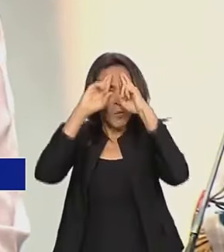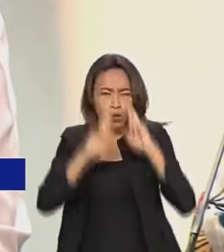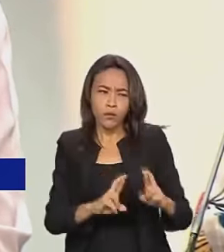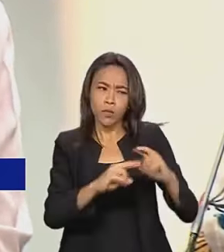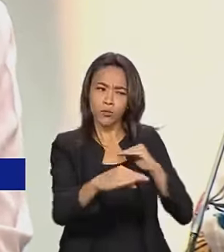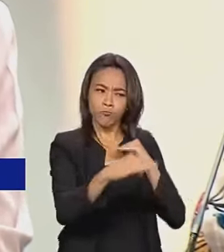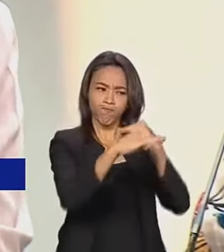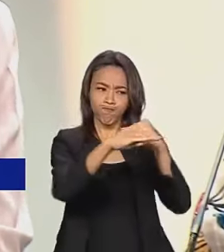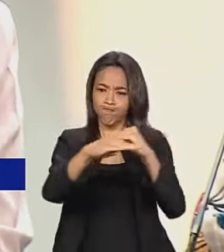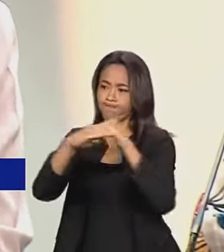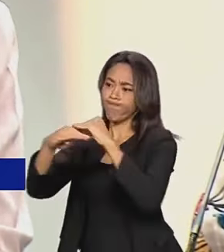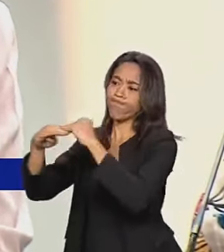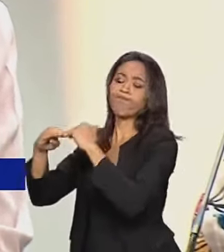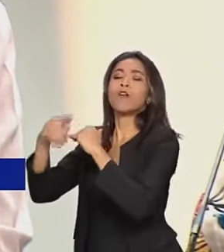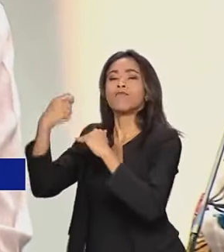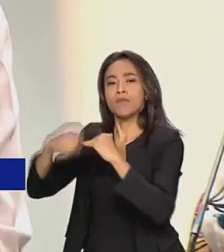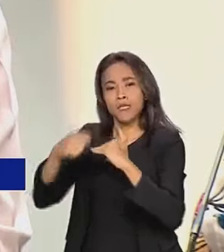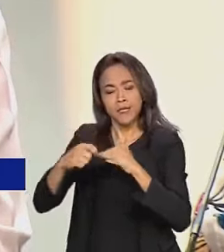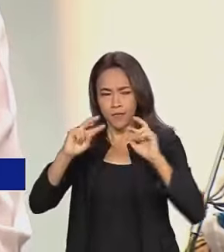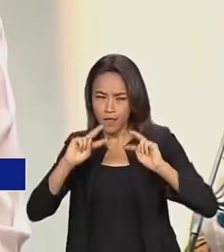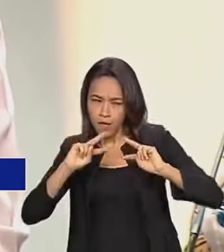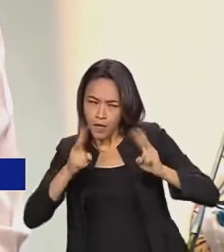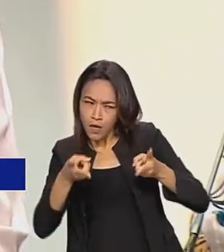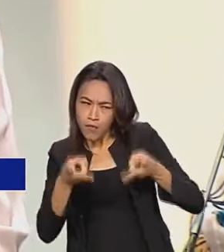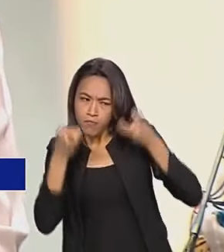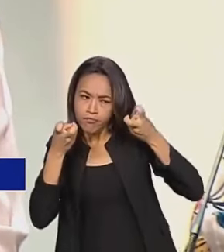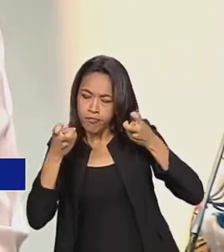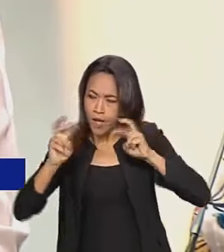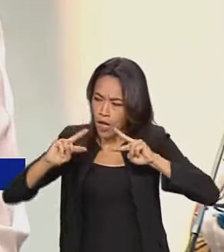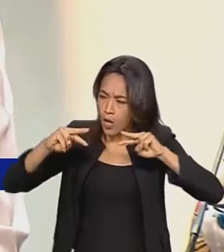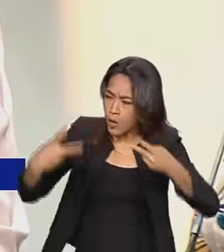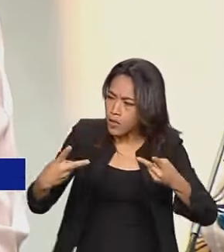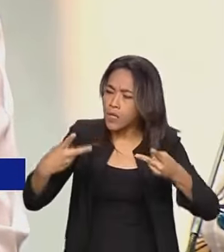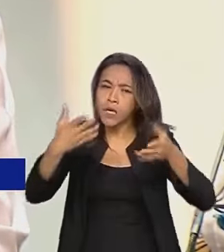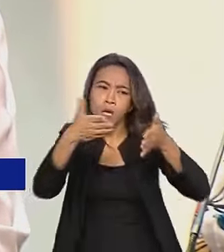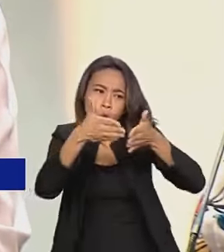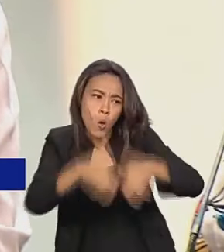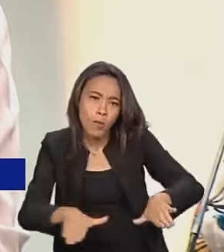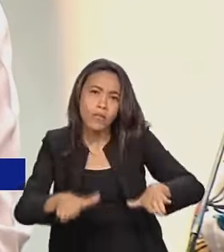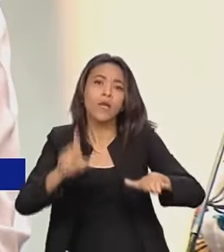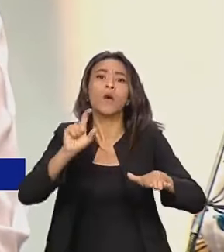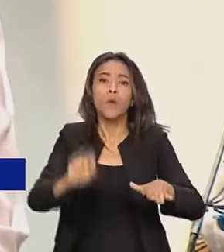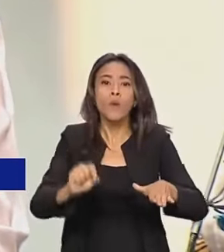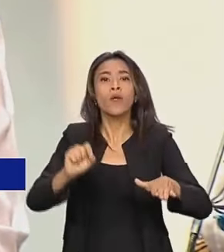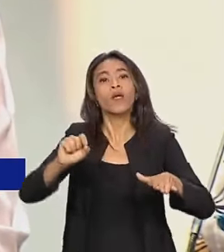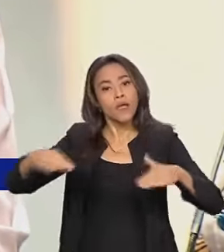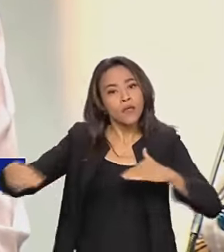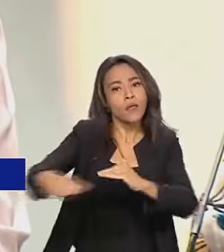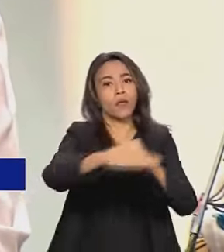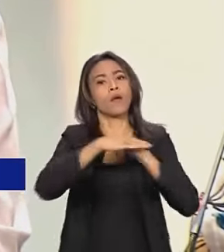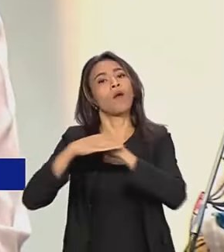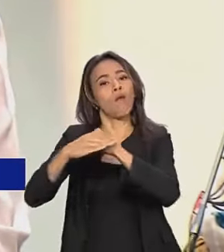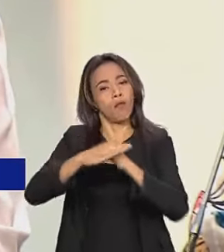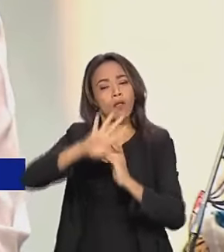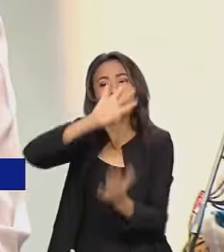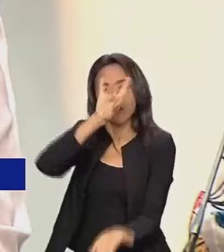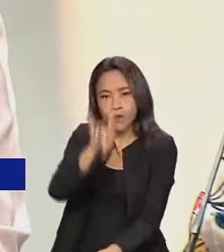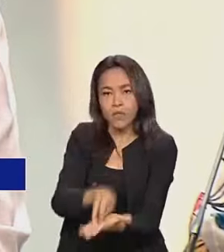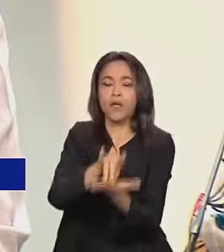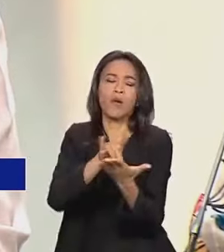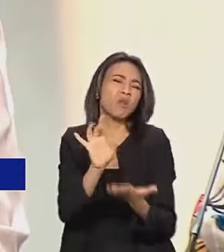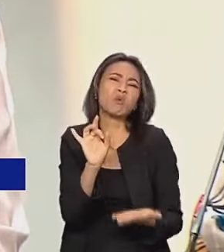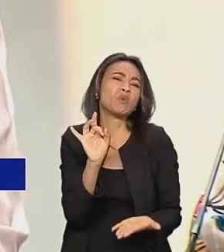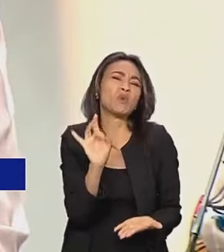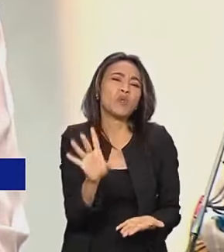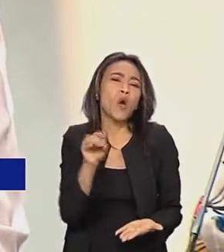fazer os reconhecimentos sem fazer as Reparações necessárias para que essa civilidade se torna uma realidade não apenas